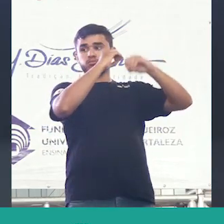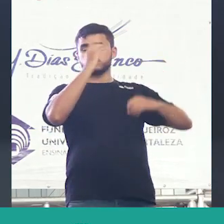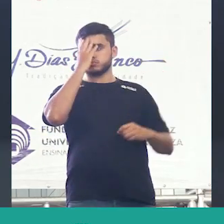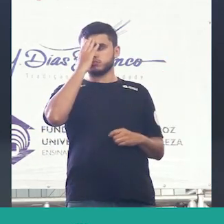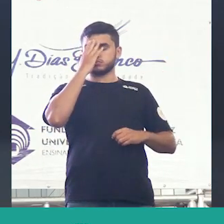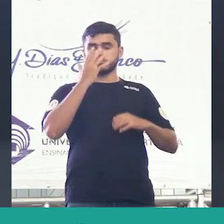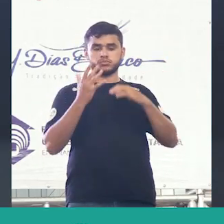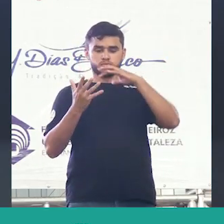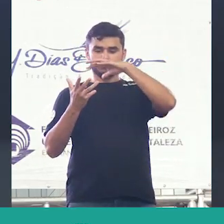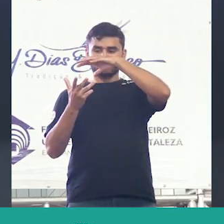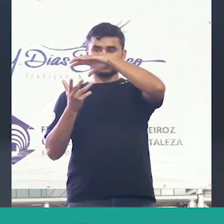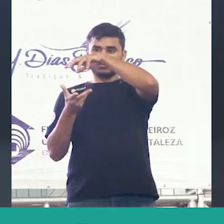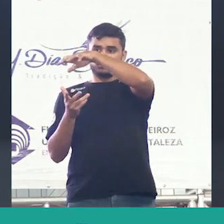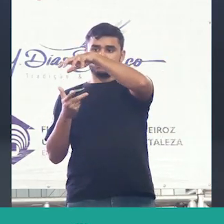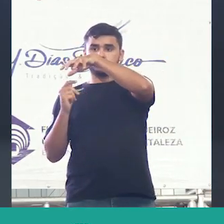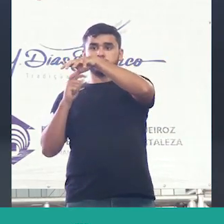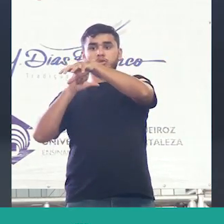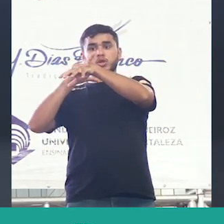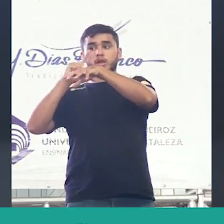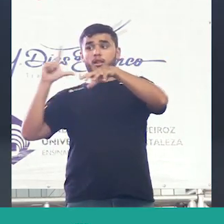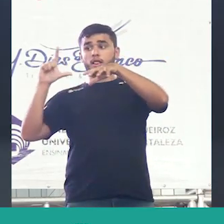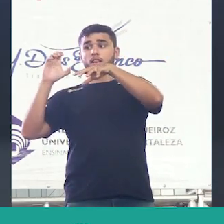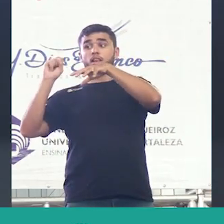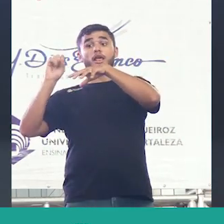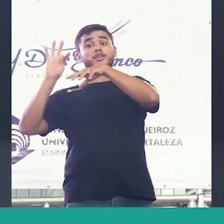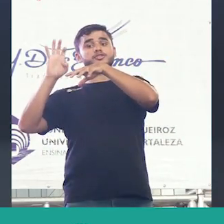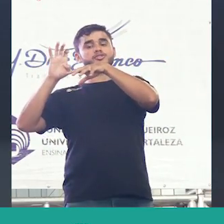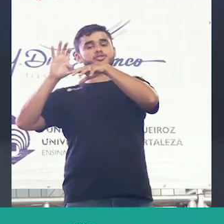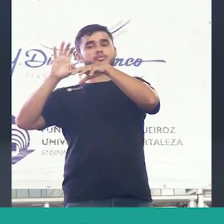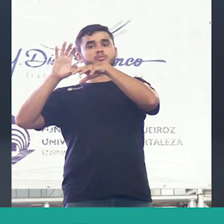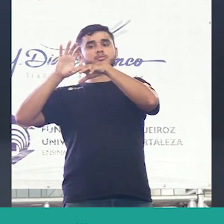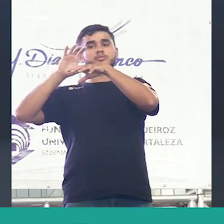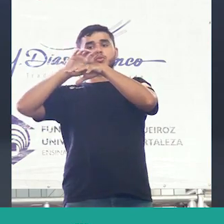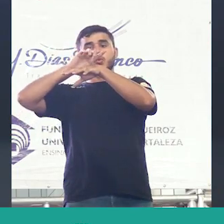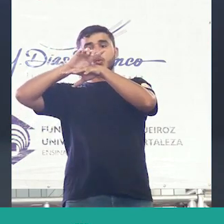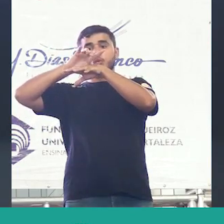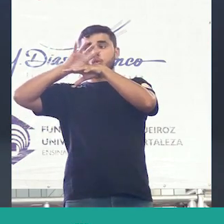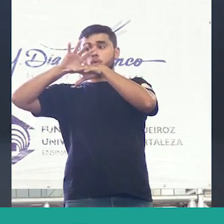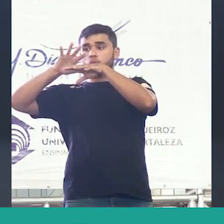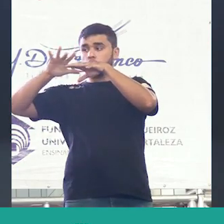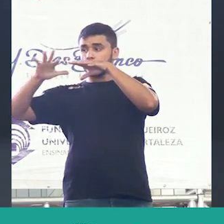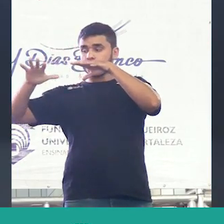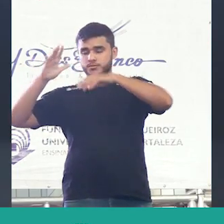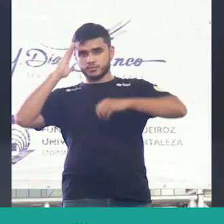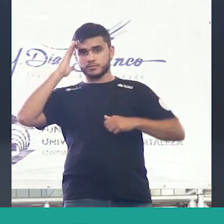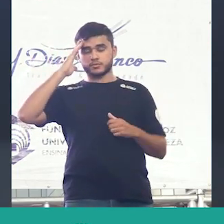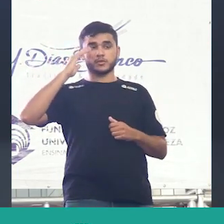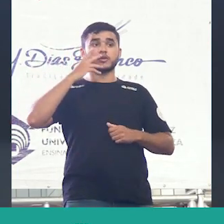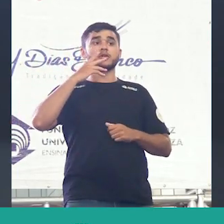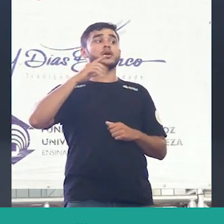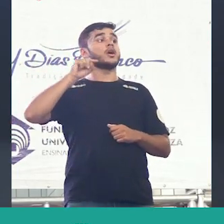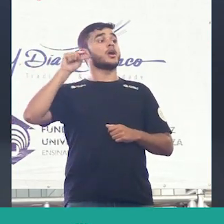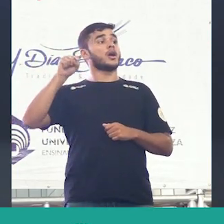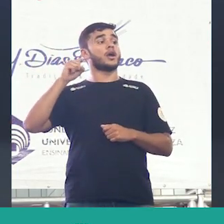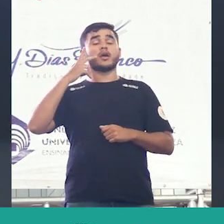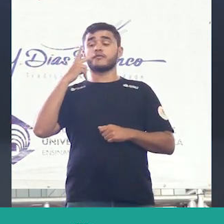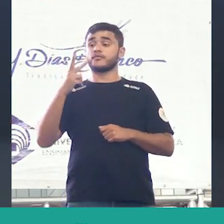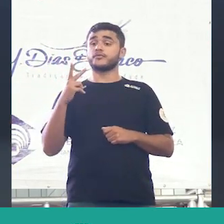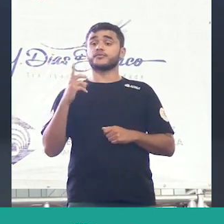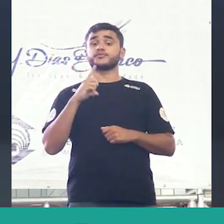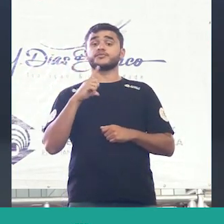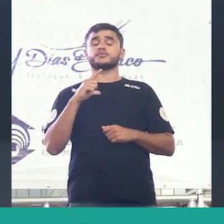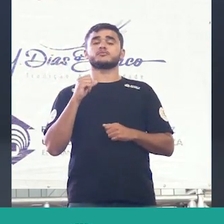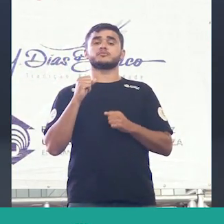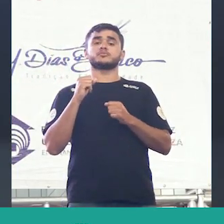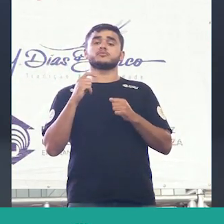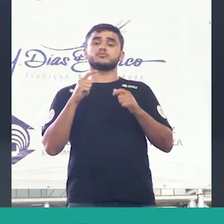vai saindo pelo lado leste. Ok? Beleza. Lateralmente à sombra, propriamente dita, há